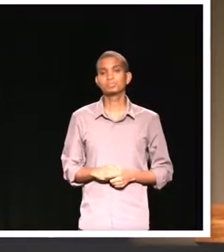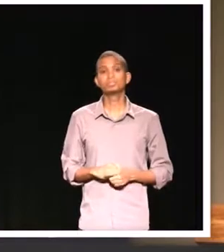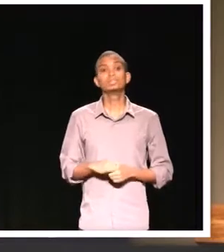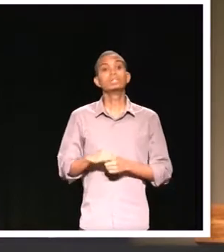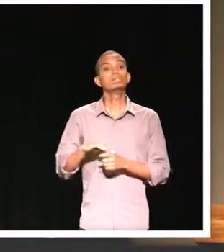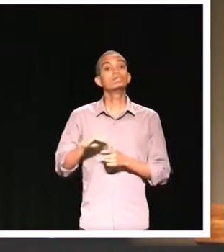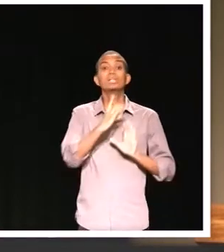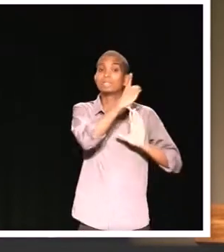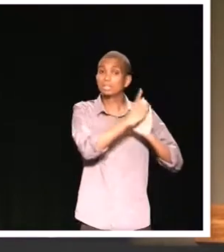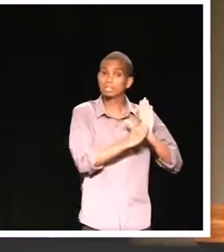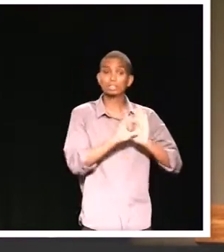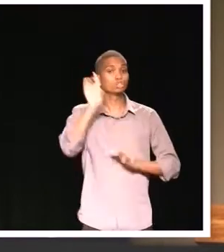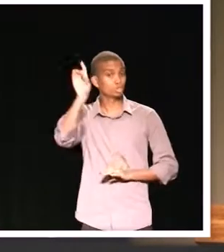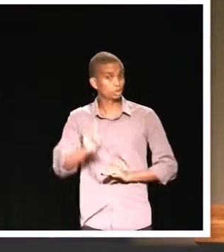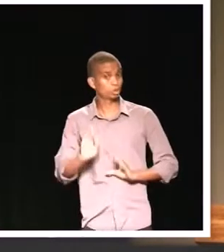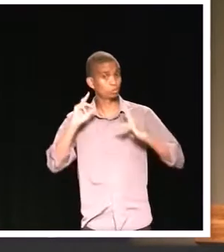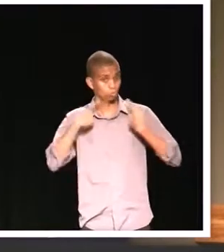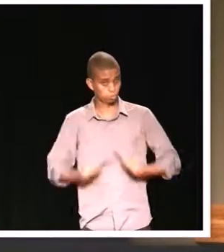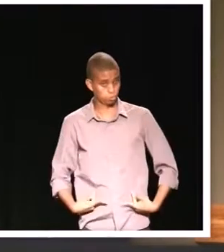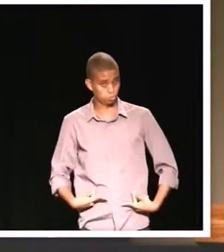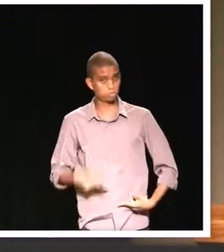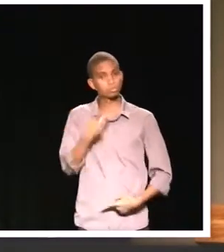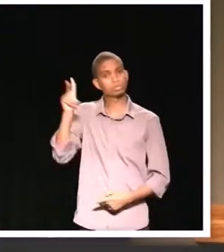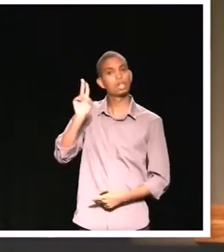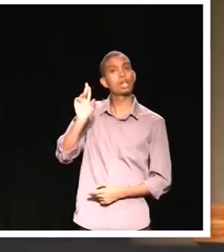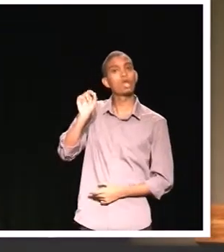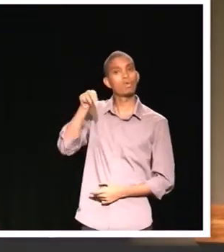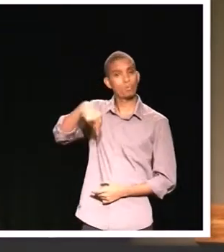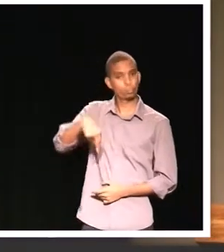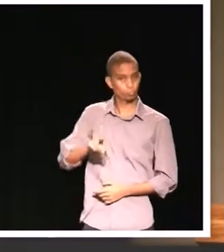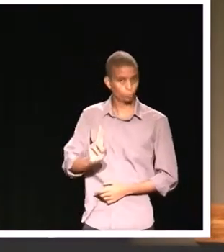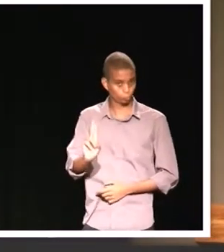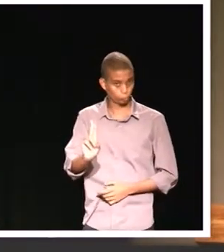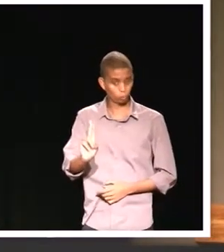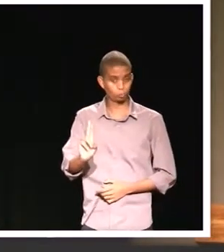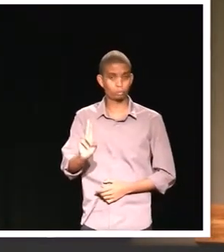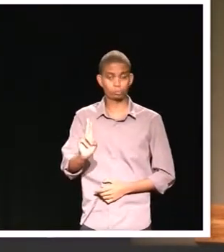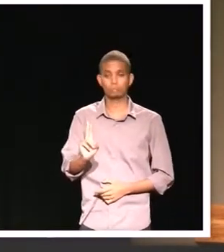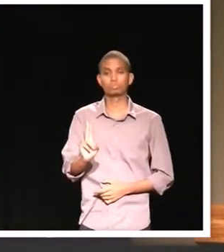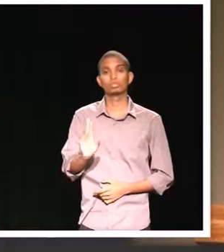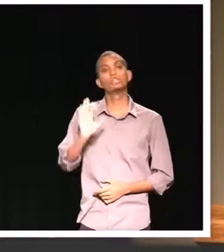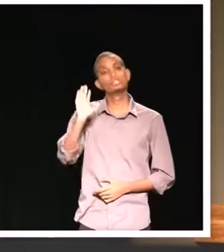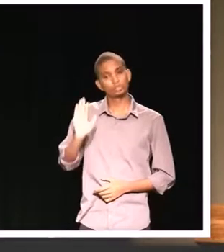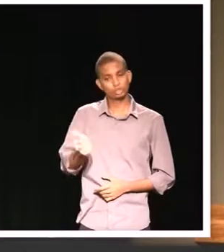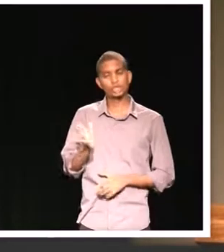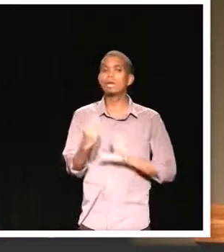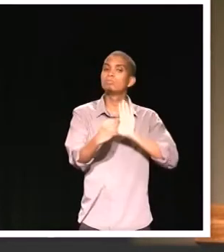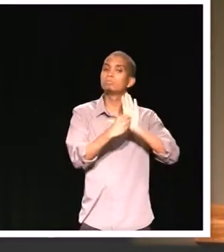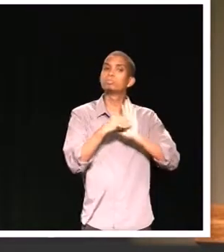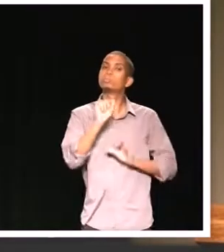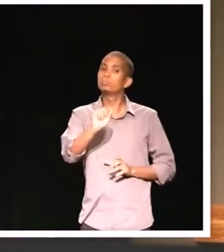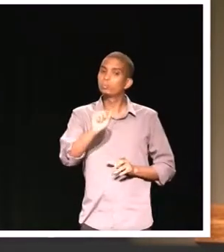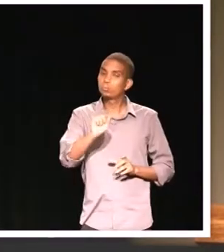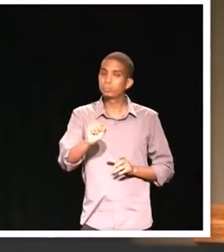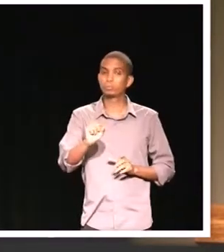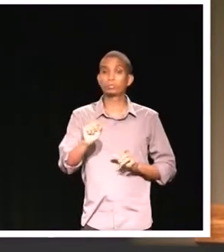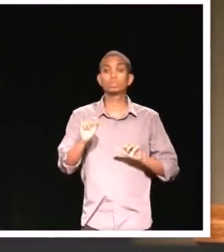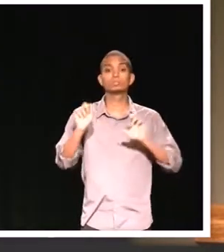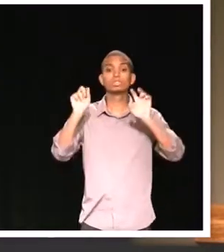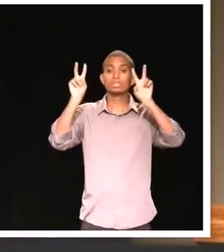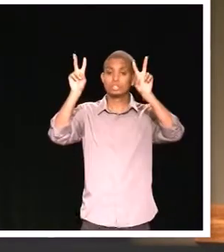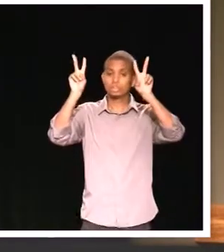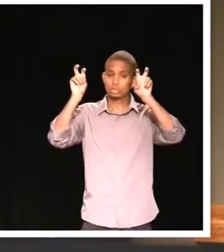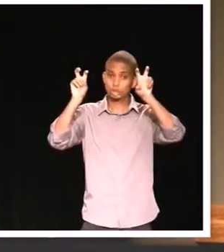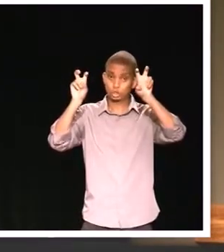dos Direitos Humanos da ONU, do ano 48, que tem tido uma